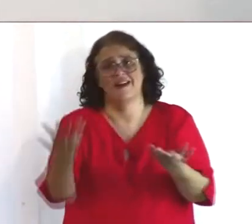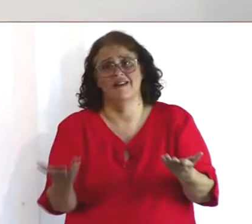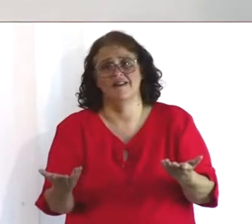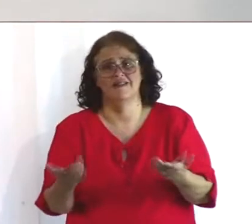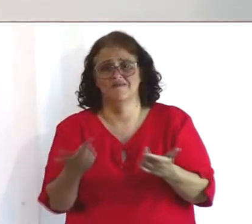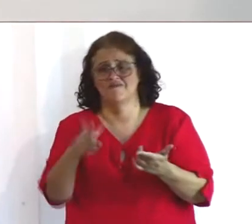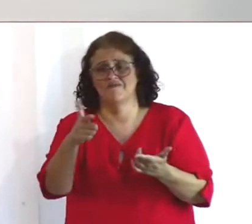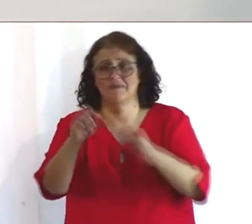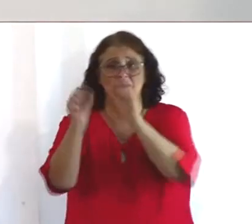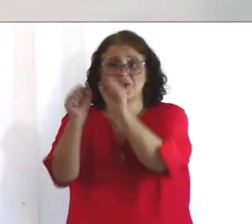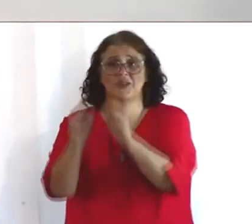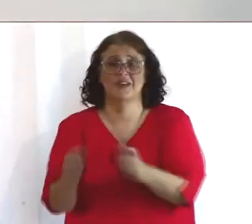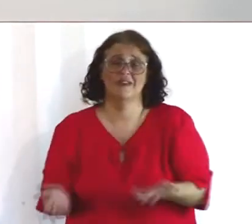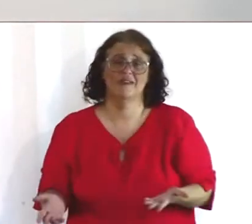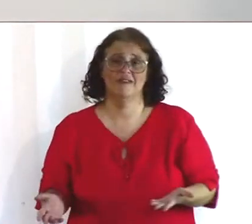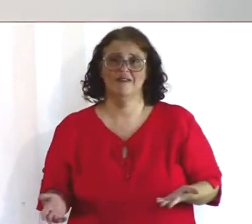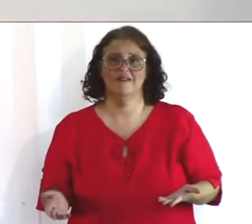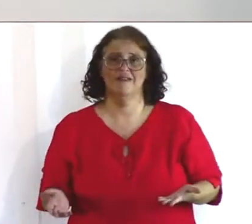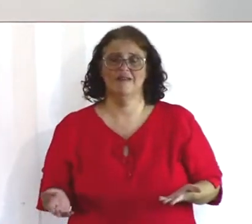Jamais.